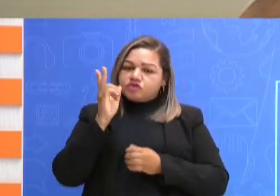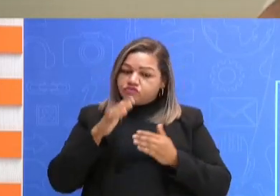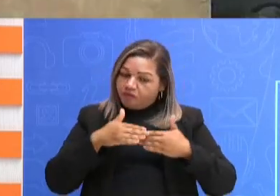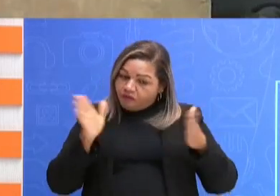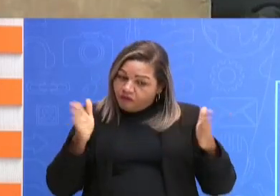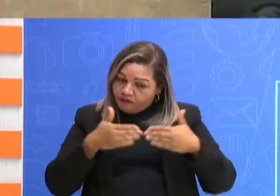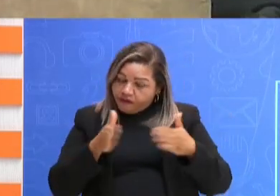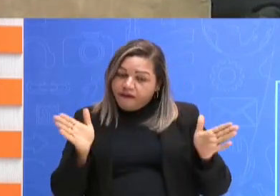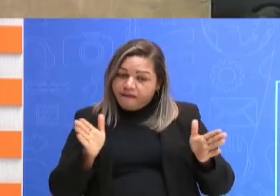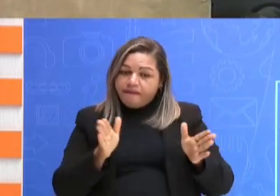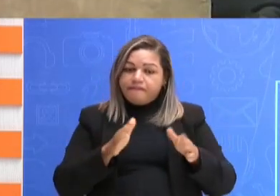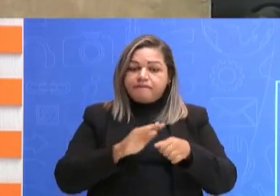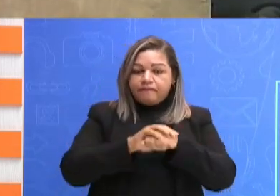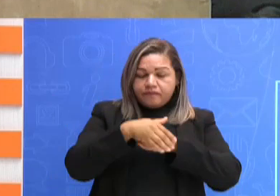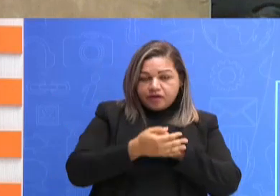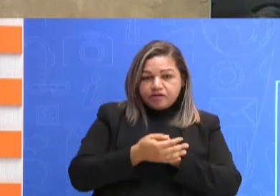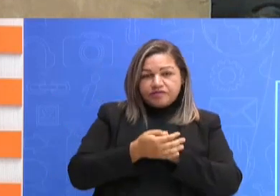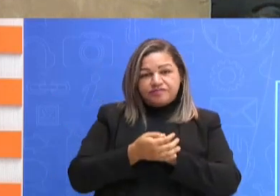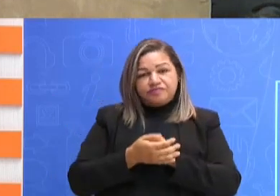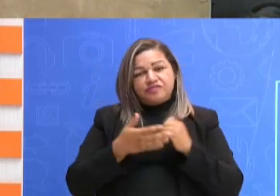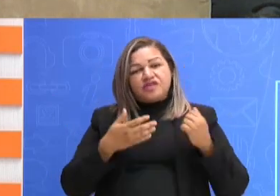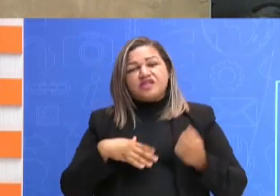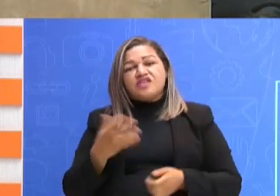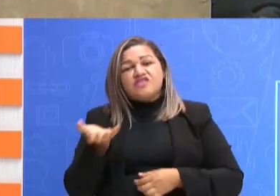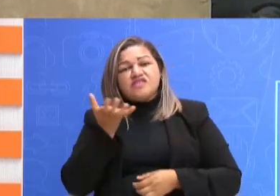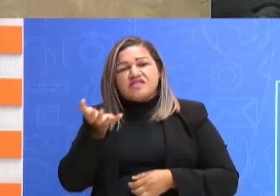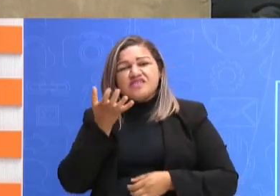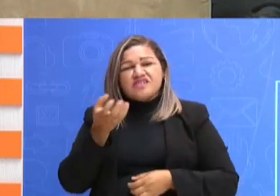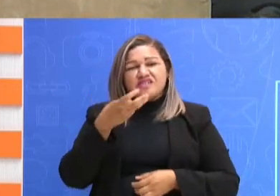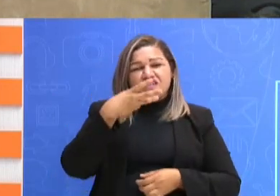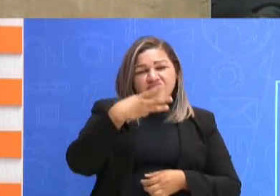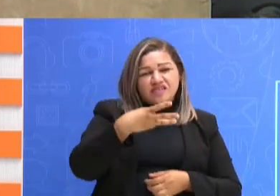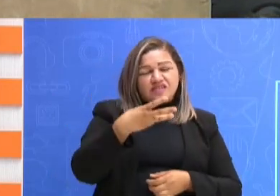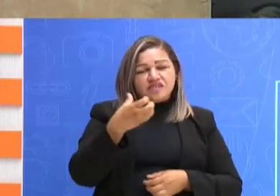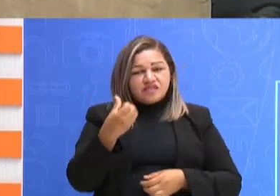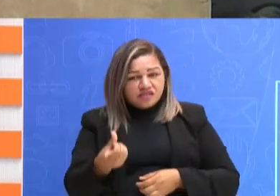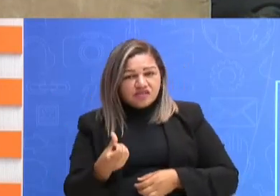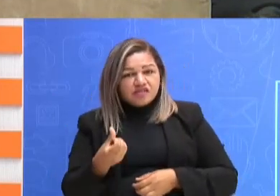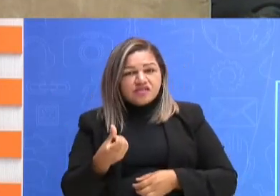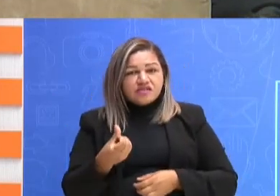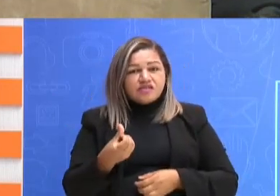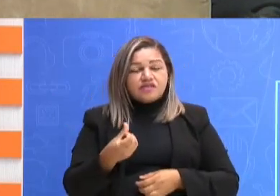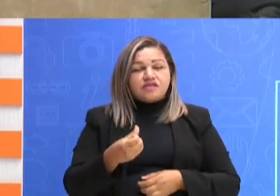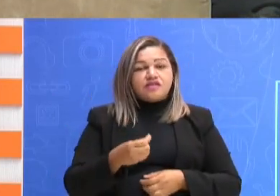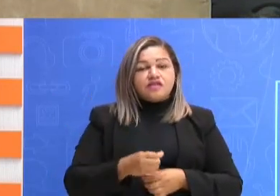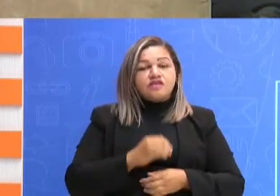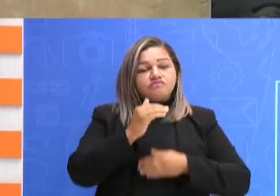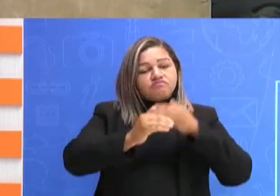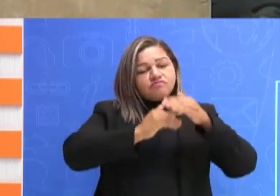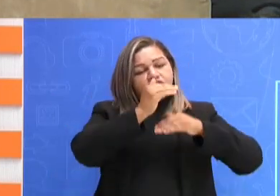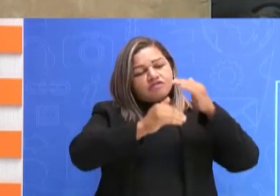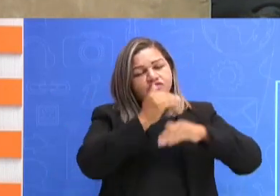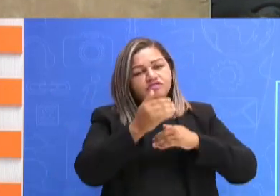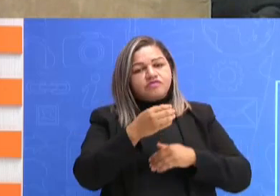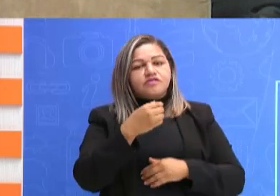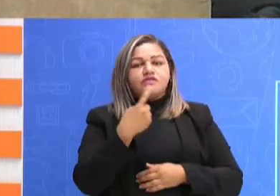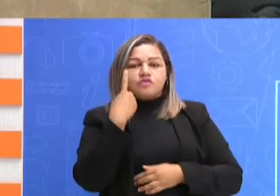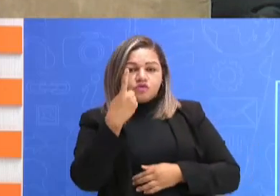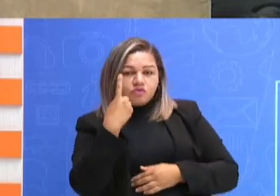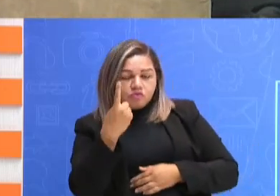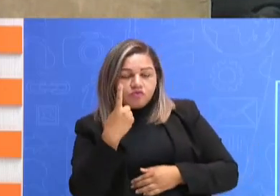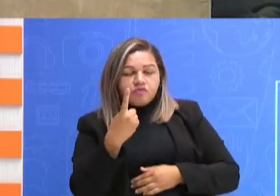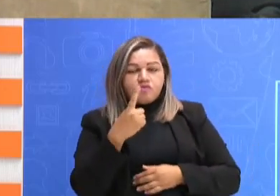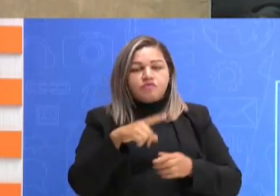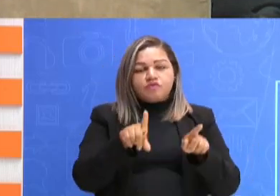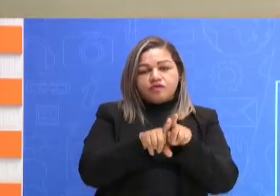continuam funcionando. A gente queria funcionar as 36, 37 UBS que nós temos. Que nós estamos construindo mais uma na Vila Paraíso. E que